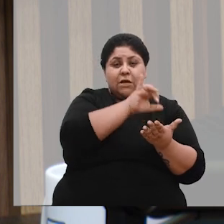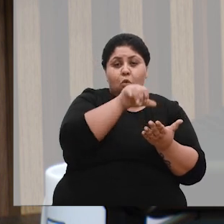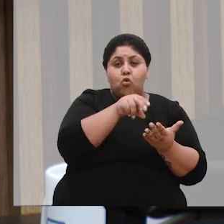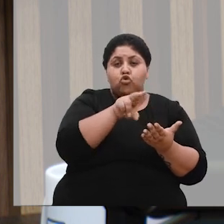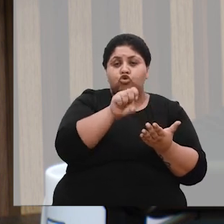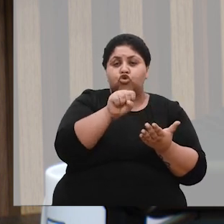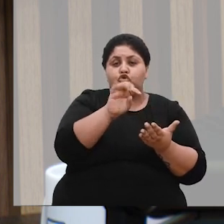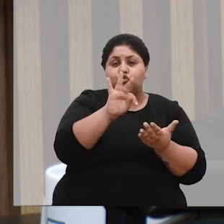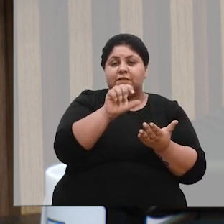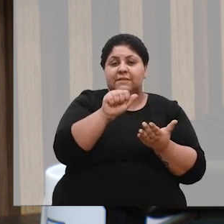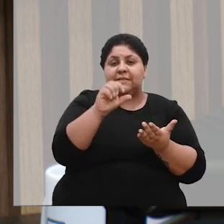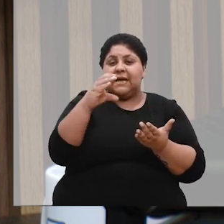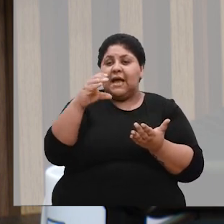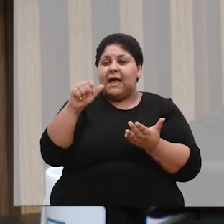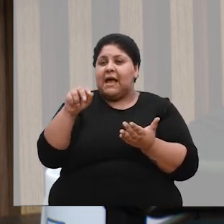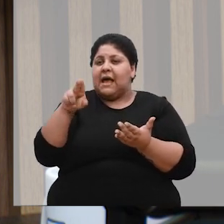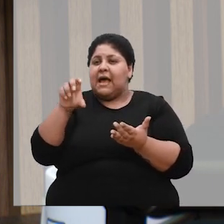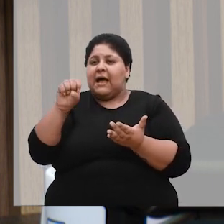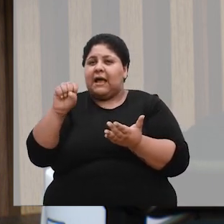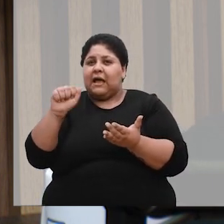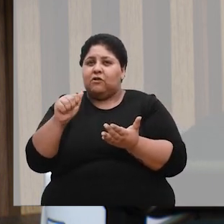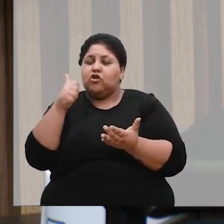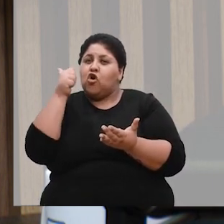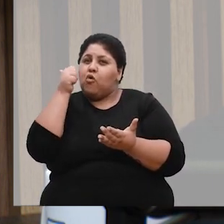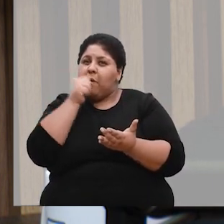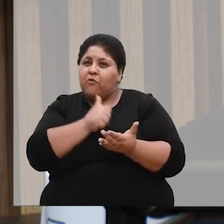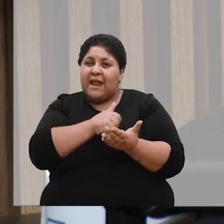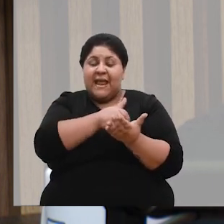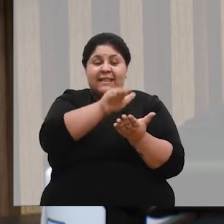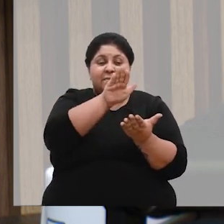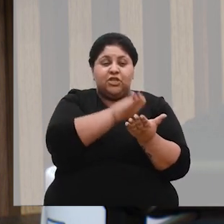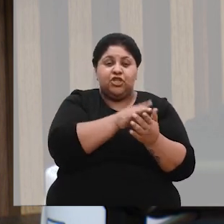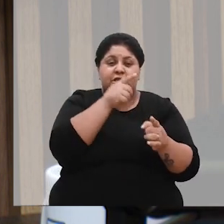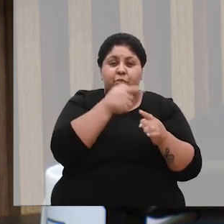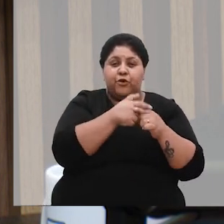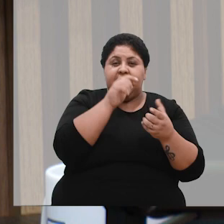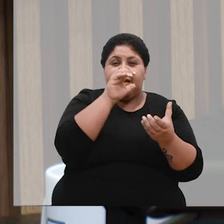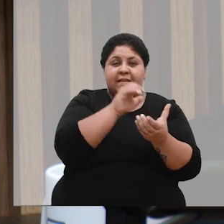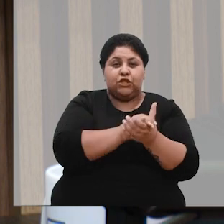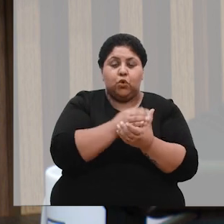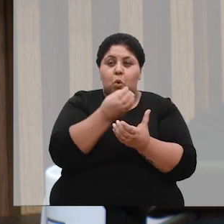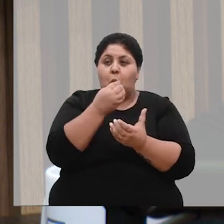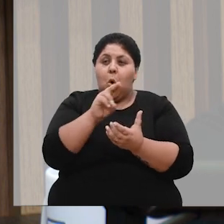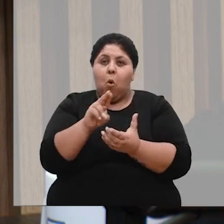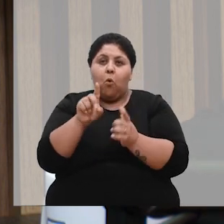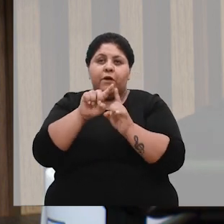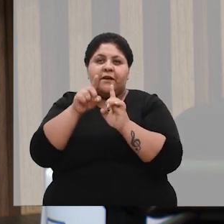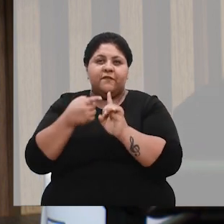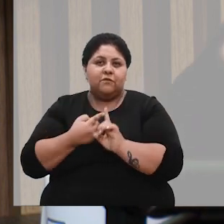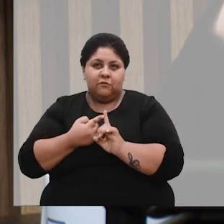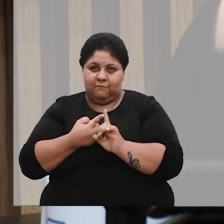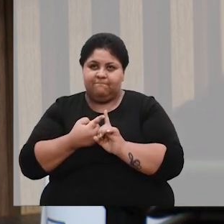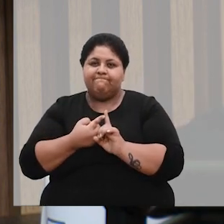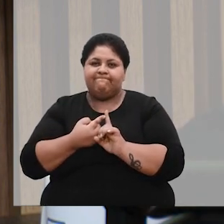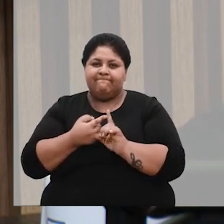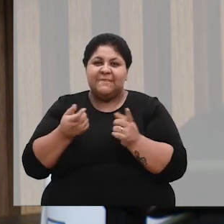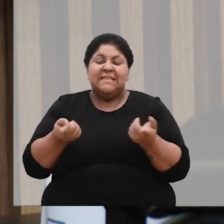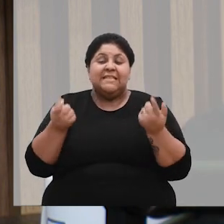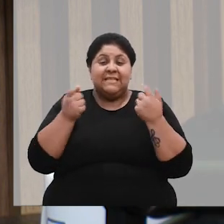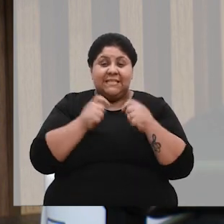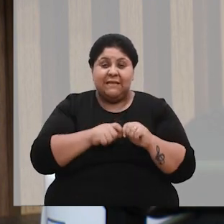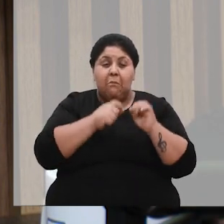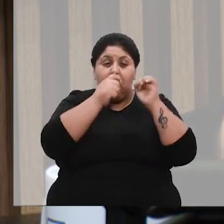justa causa uma mãe ser demitida por ter matrimônio ou por se tornar gestante. Para a gente ver como é